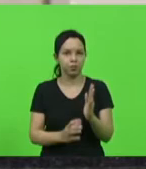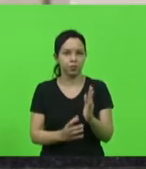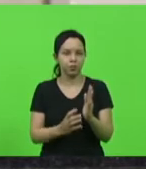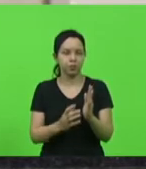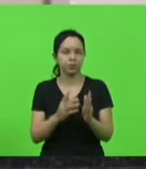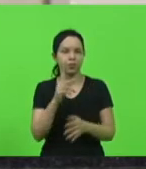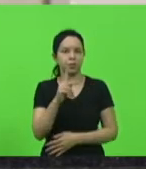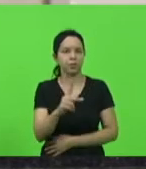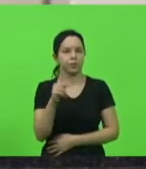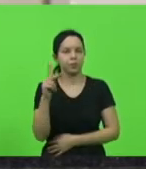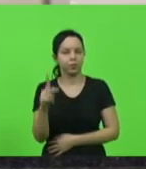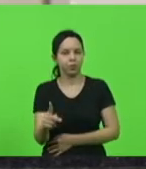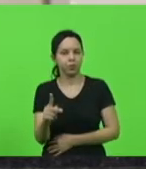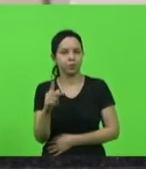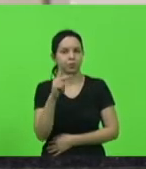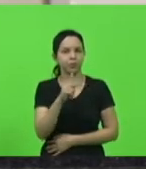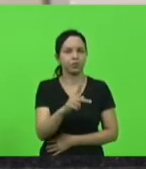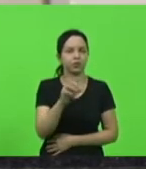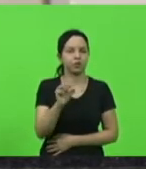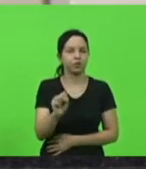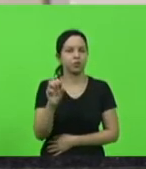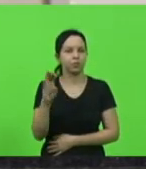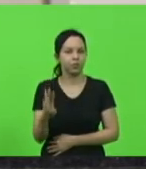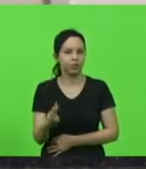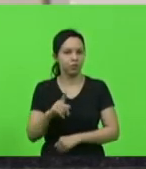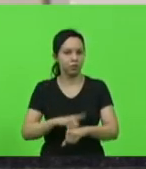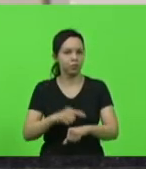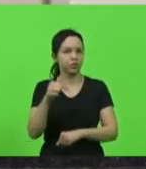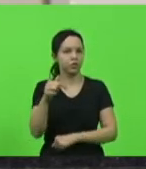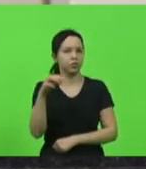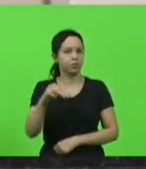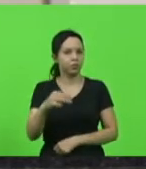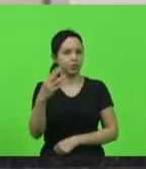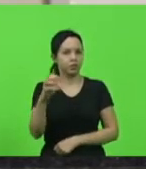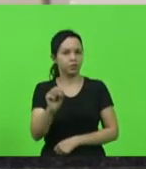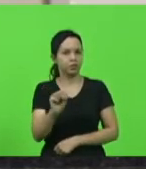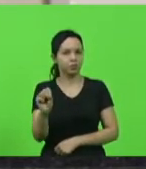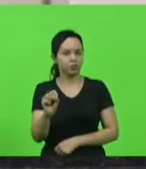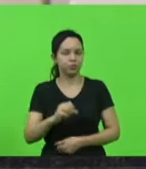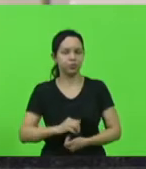bloco PP-PSB, por 7 minutos e 30 segundos.